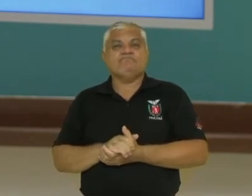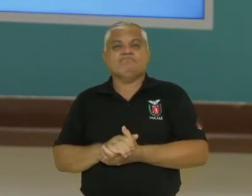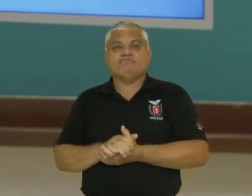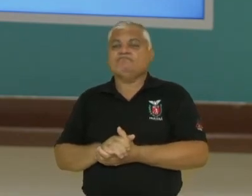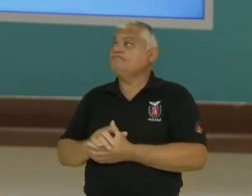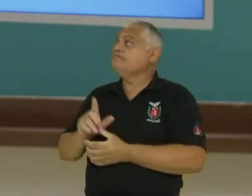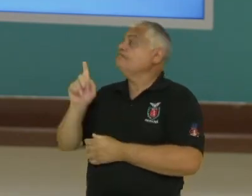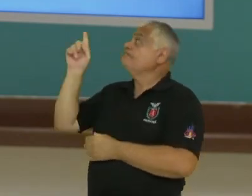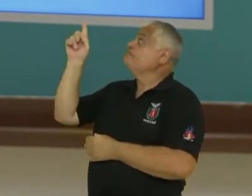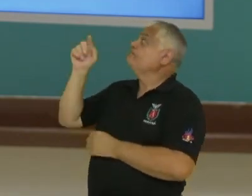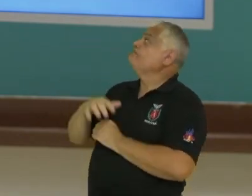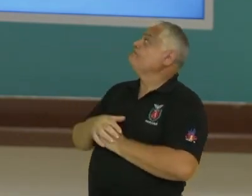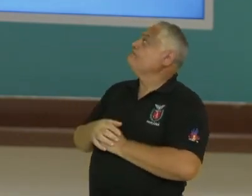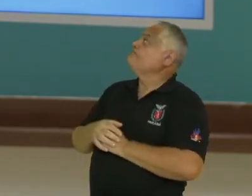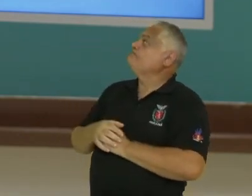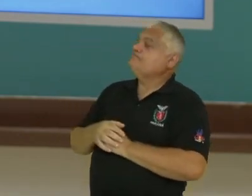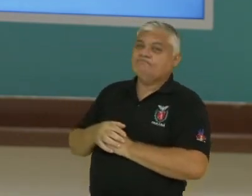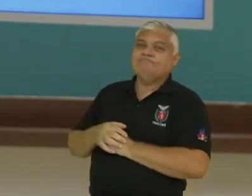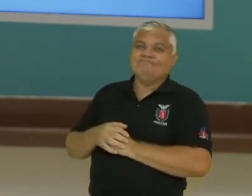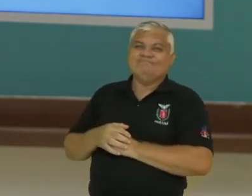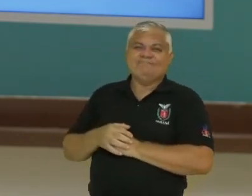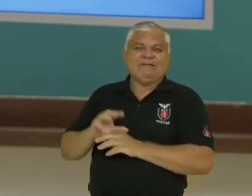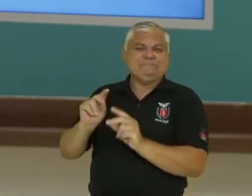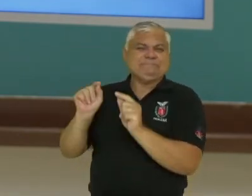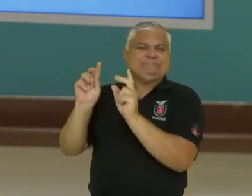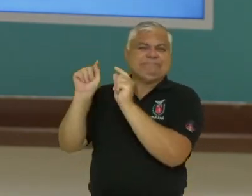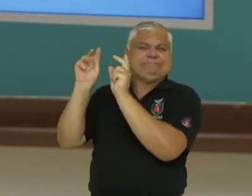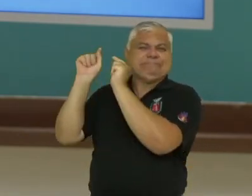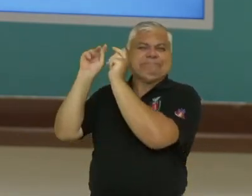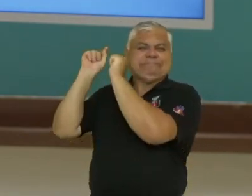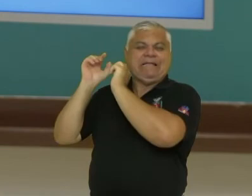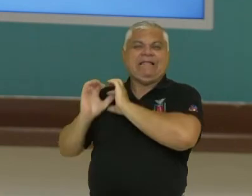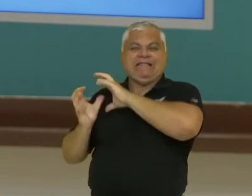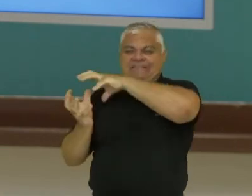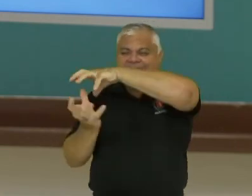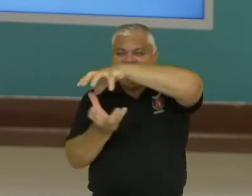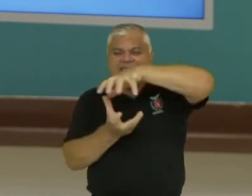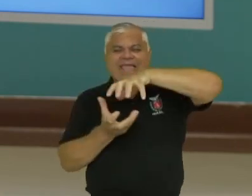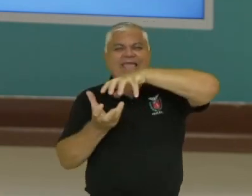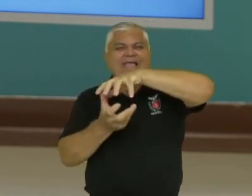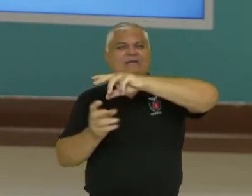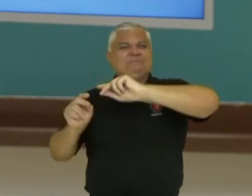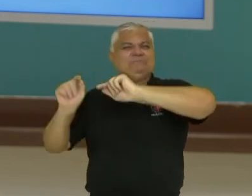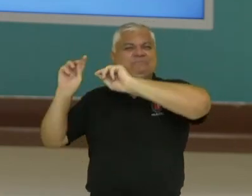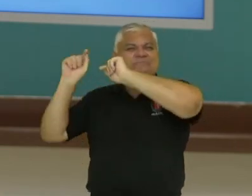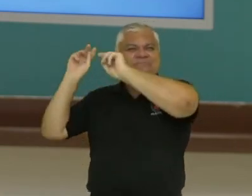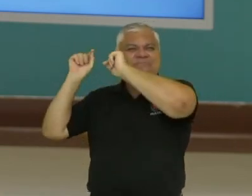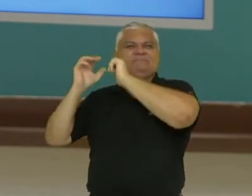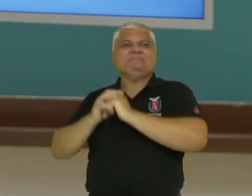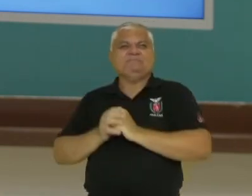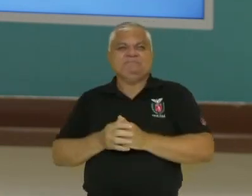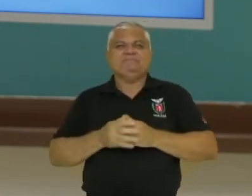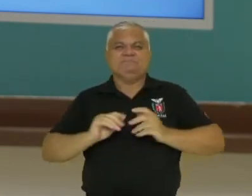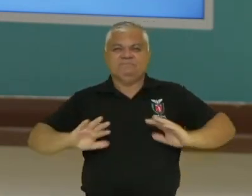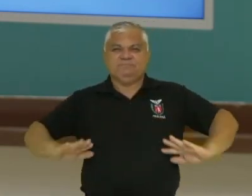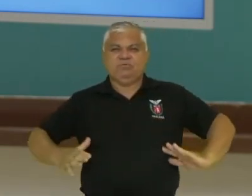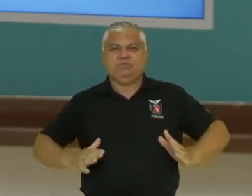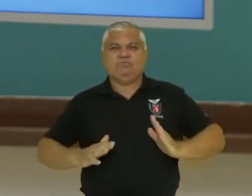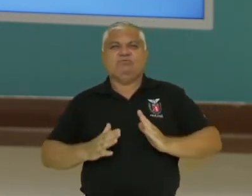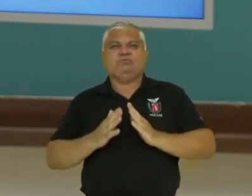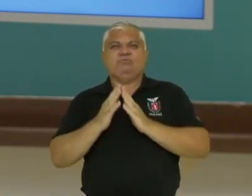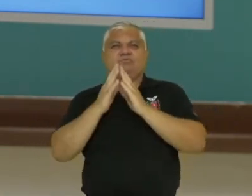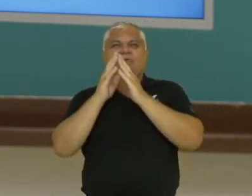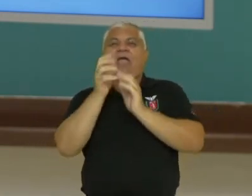uma animação da Terra primitiva, não é uma novidade para vocês já conhecem essas características? A ausência